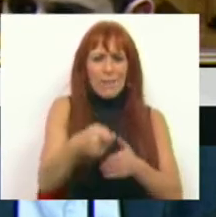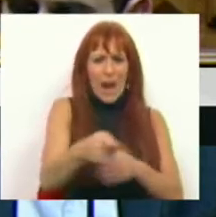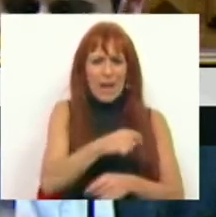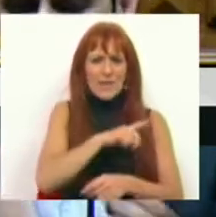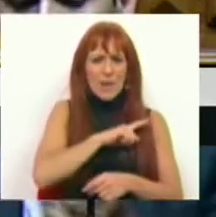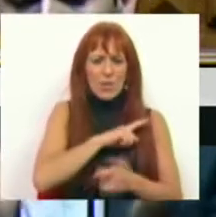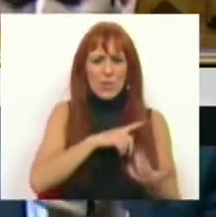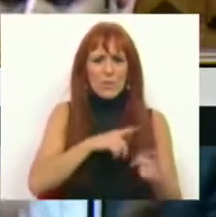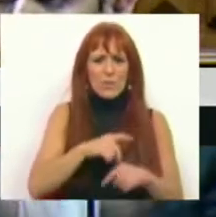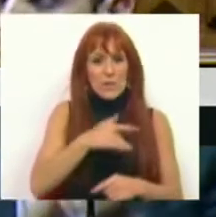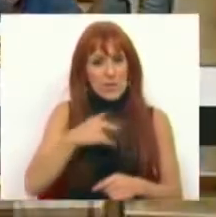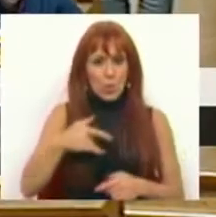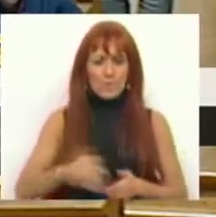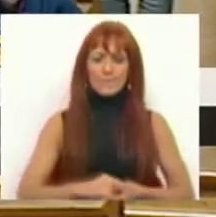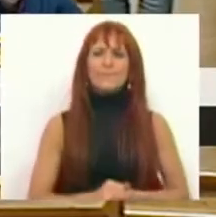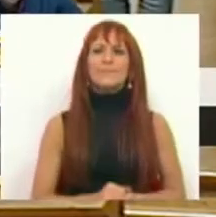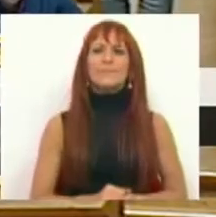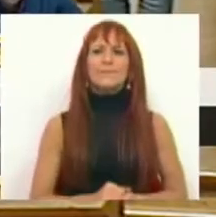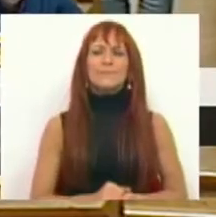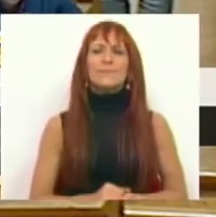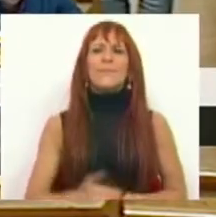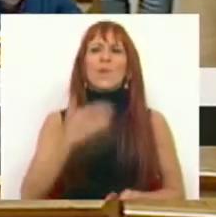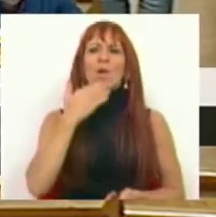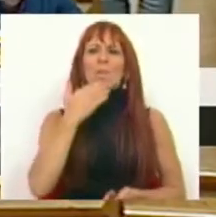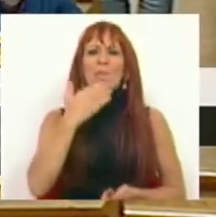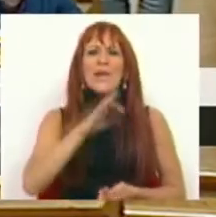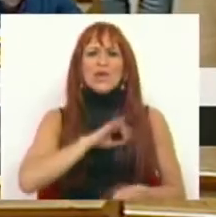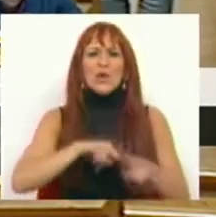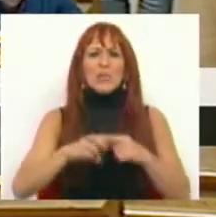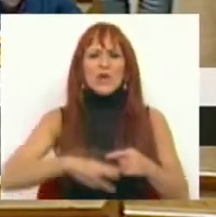saúde. Muito obrigado, Sr. Deputado Magalhães Ferreira.